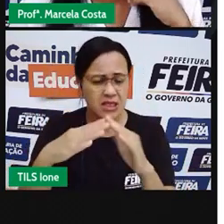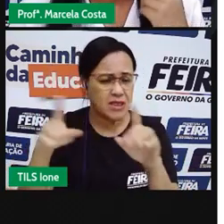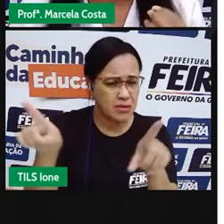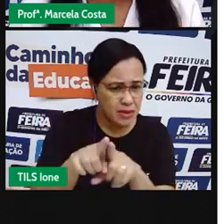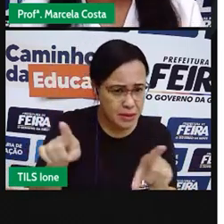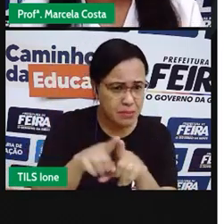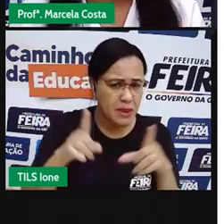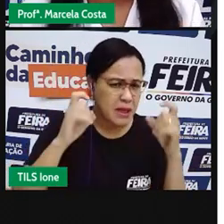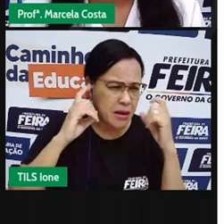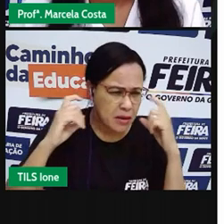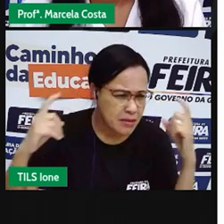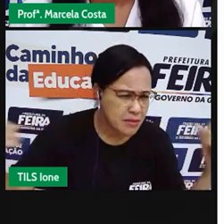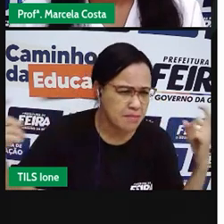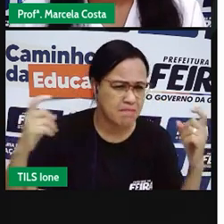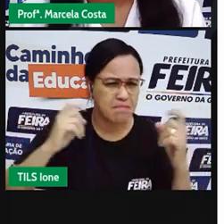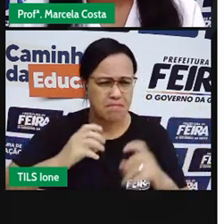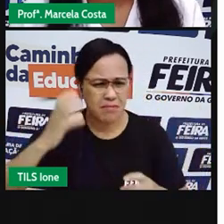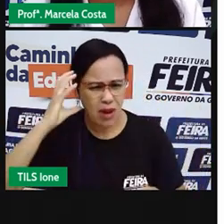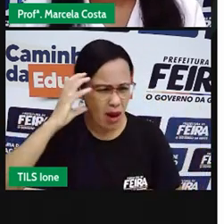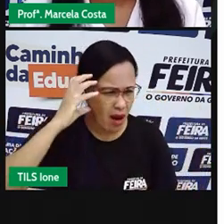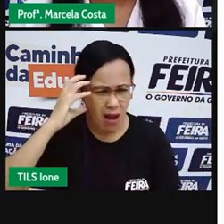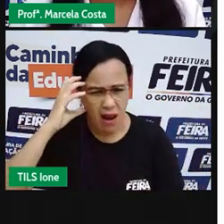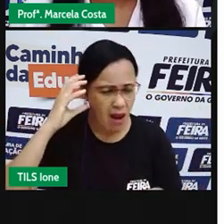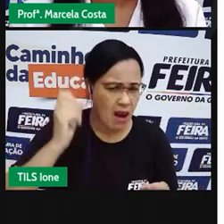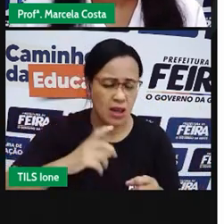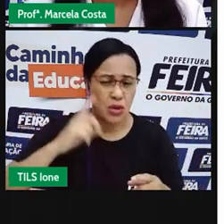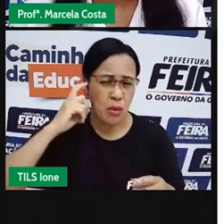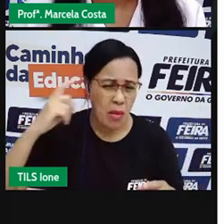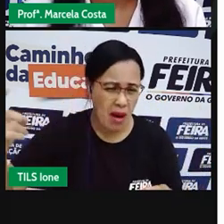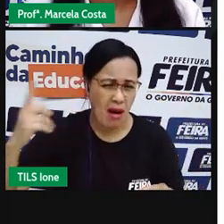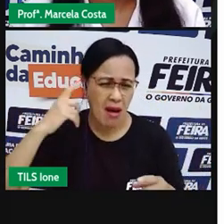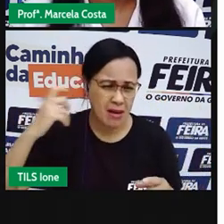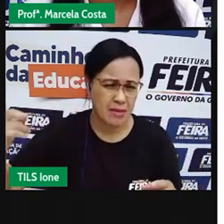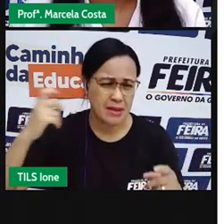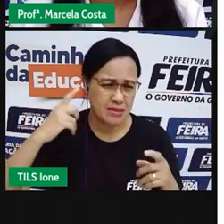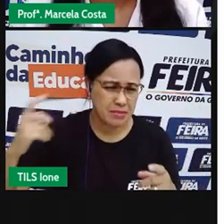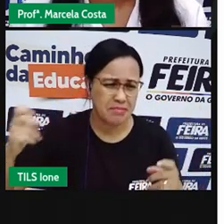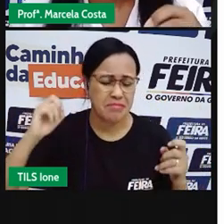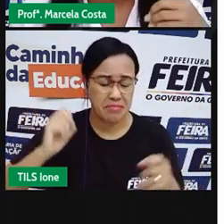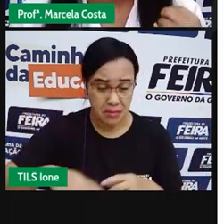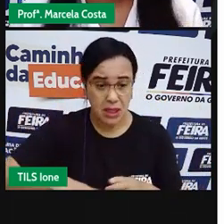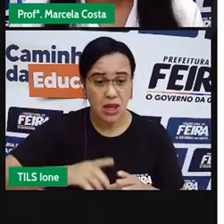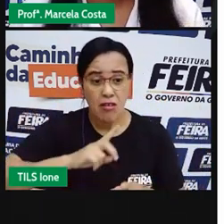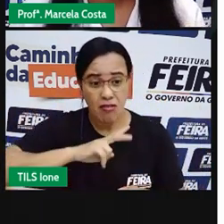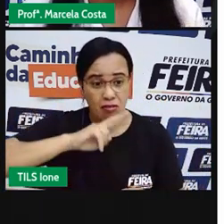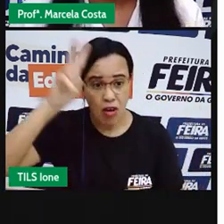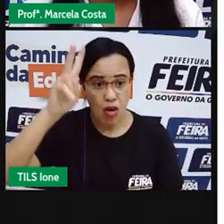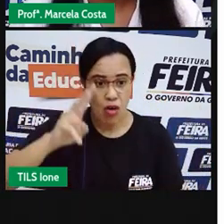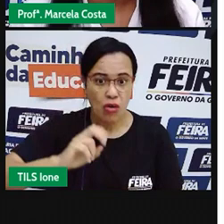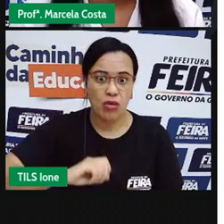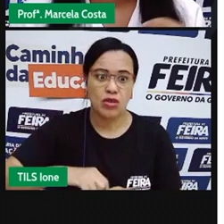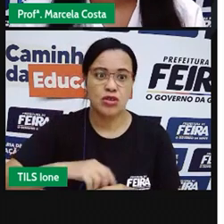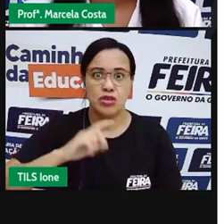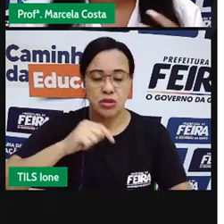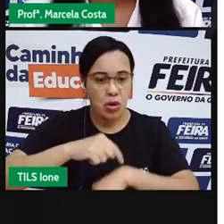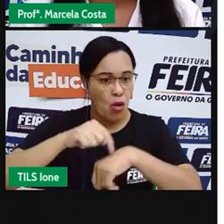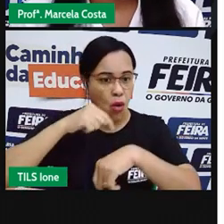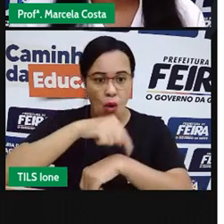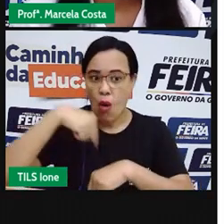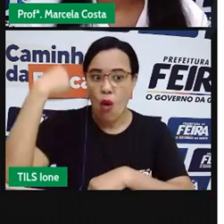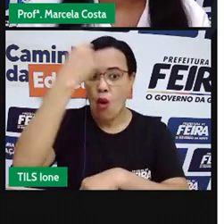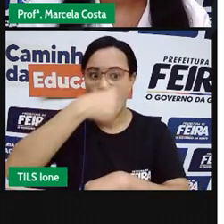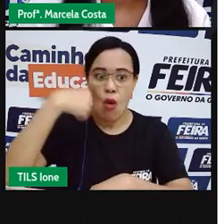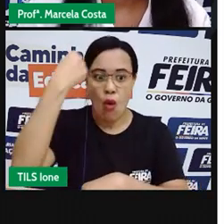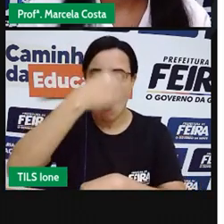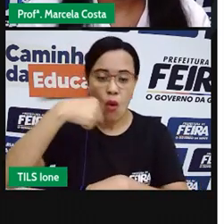um aparelho de som ou outro equipamento que causa um barulho até mais tarde, principalmente à